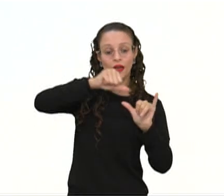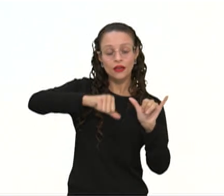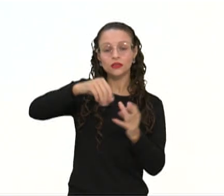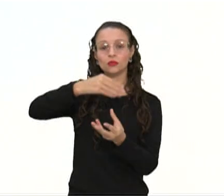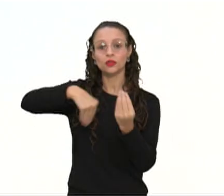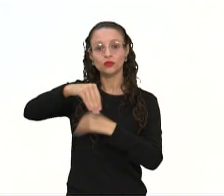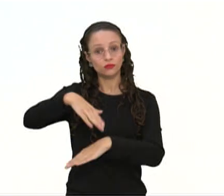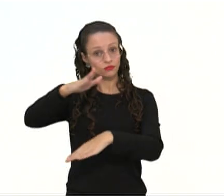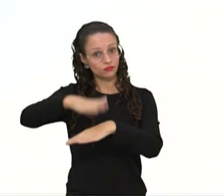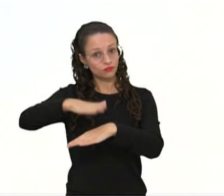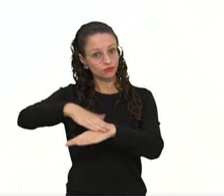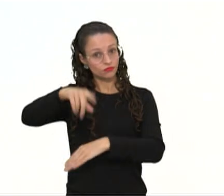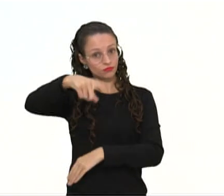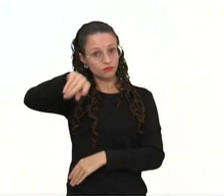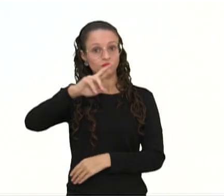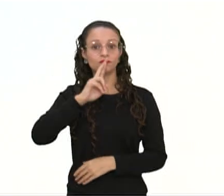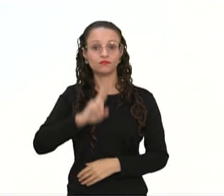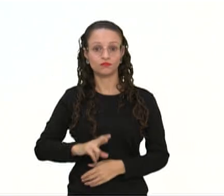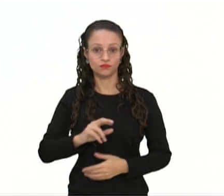Agora é a vez de vocês.